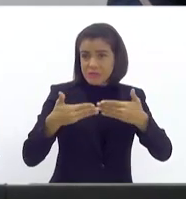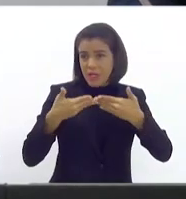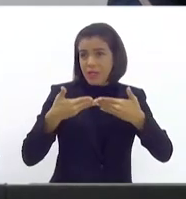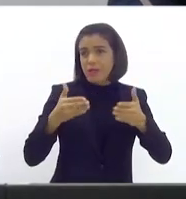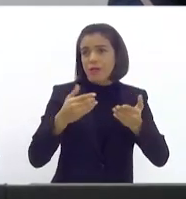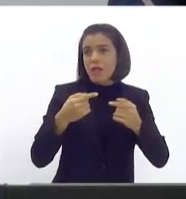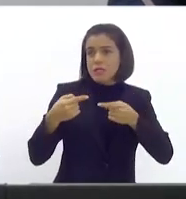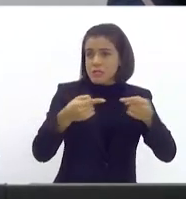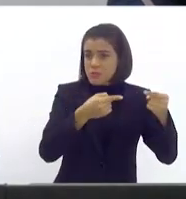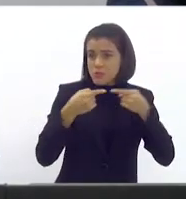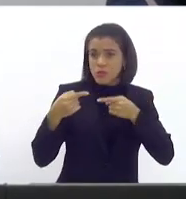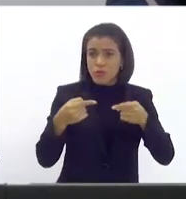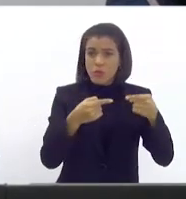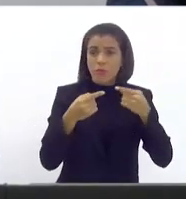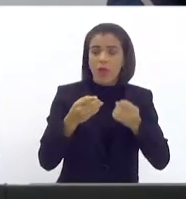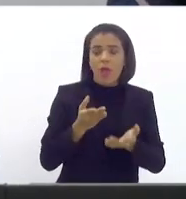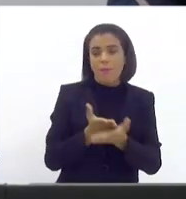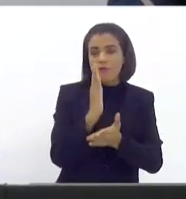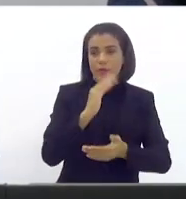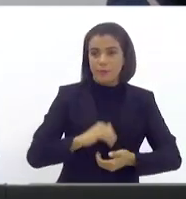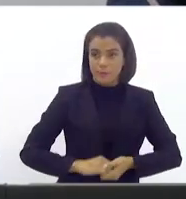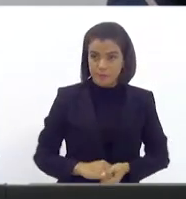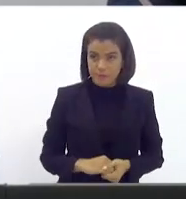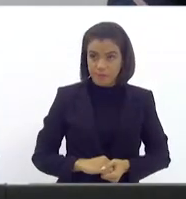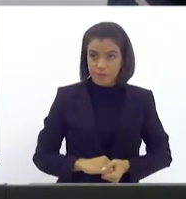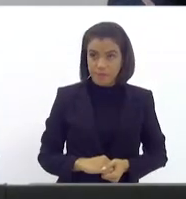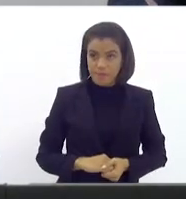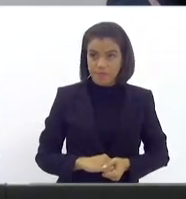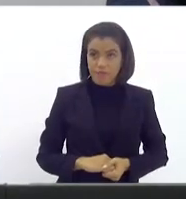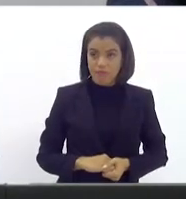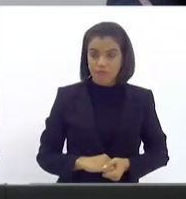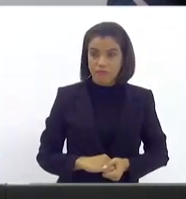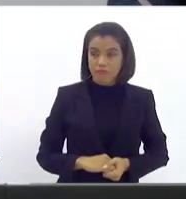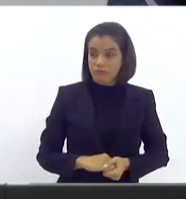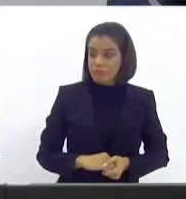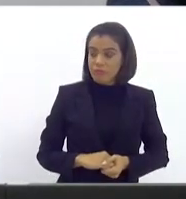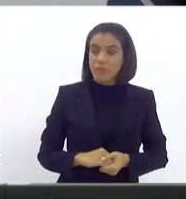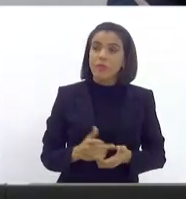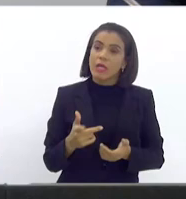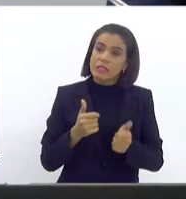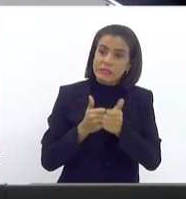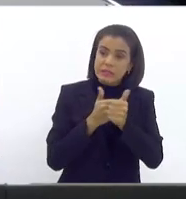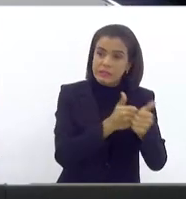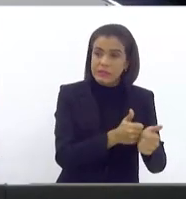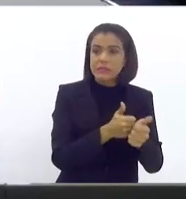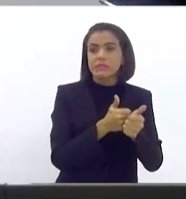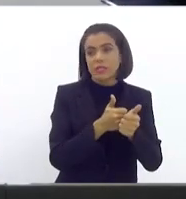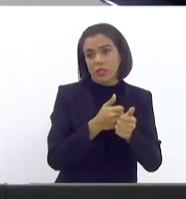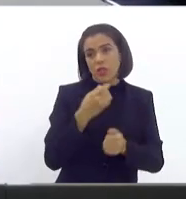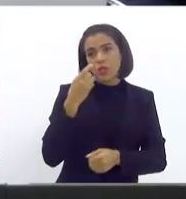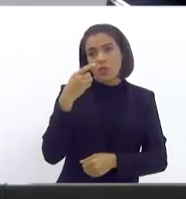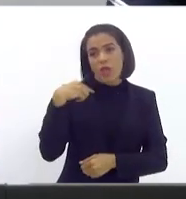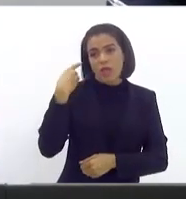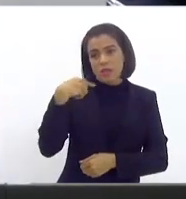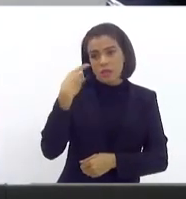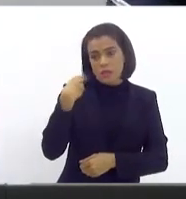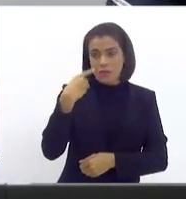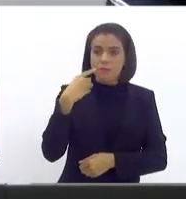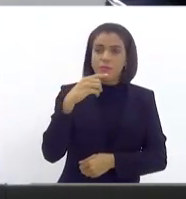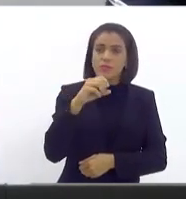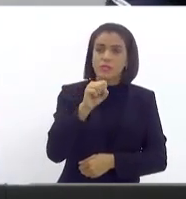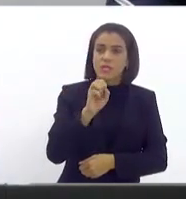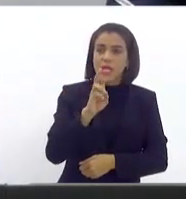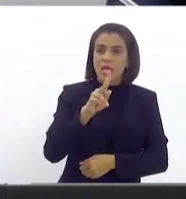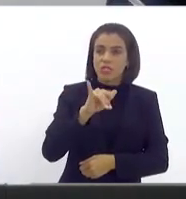aprovam o deferimento do recurso, permaneçam como estão, aprovado. E aí, seguindo a sugestão do vice-presidente, doutor Serginho, a gente já passa um